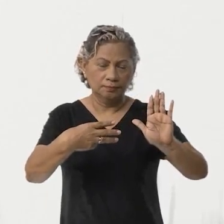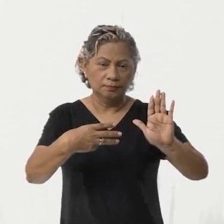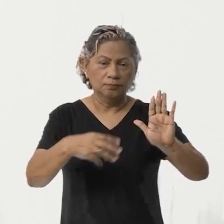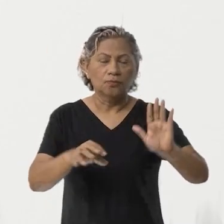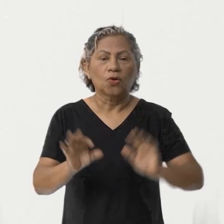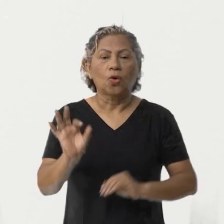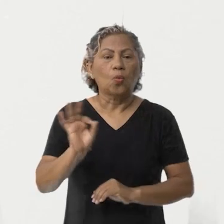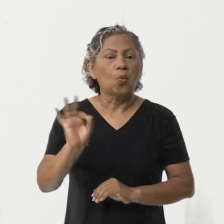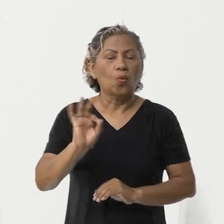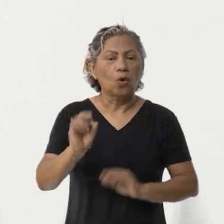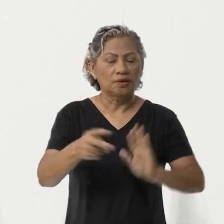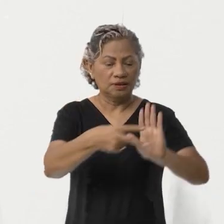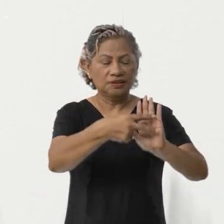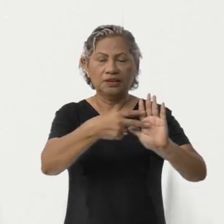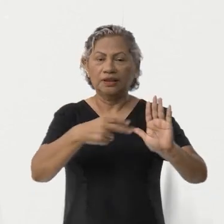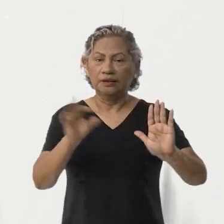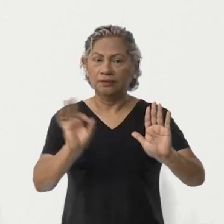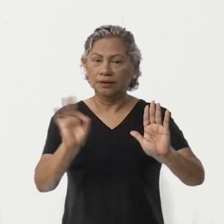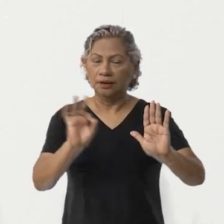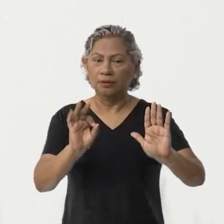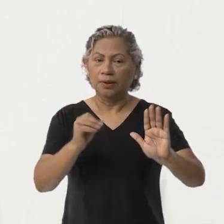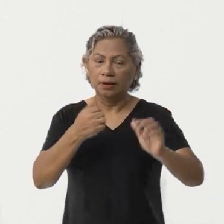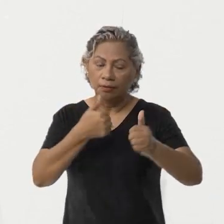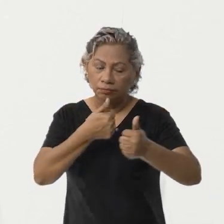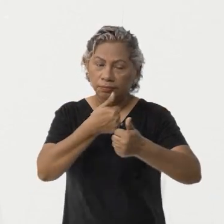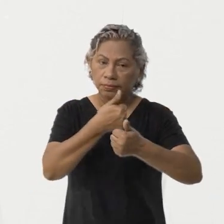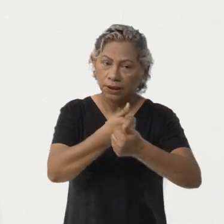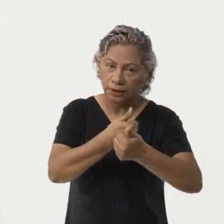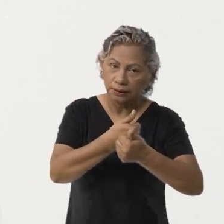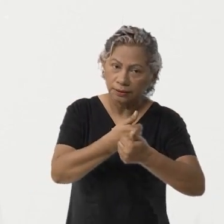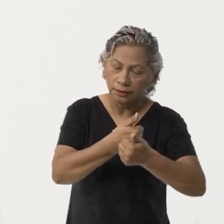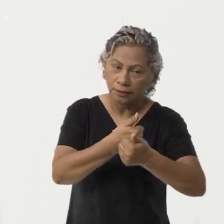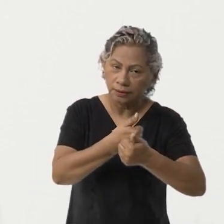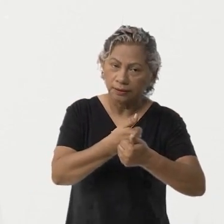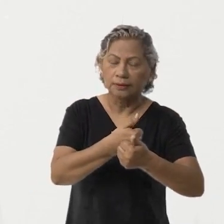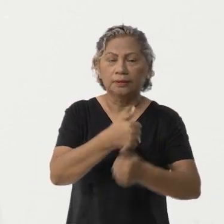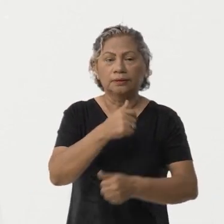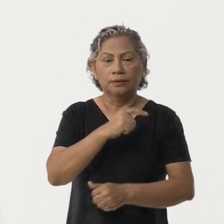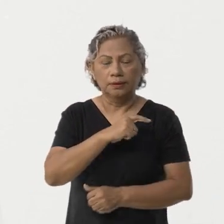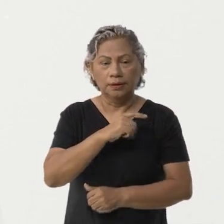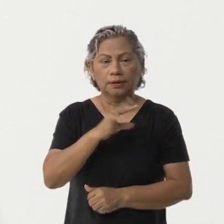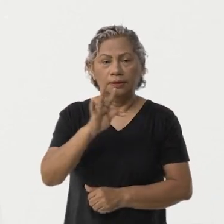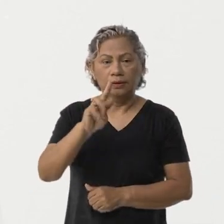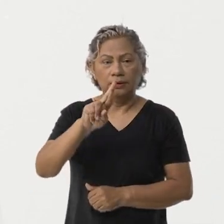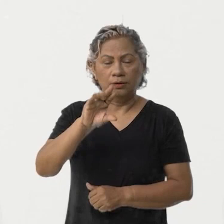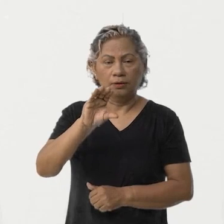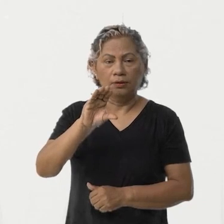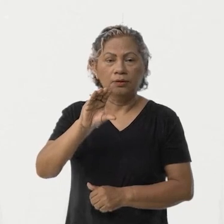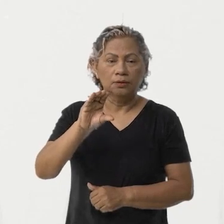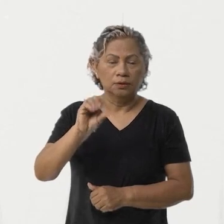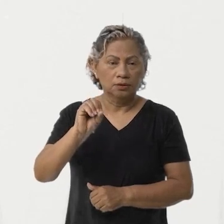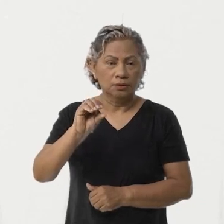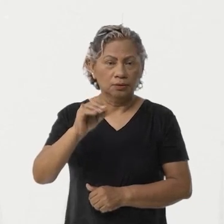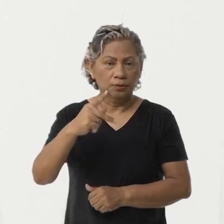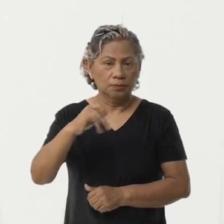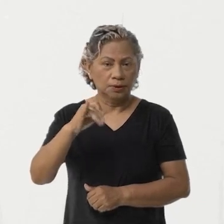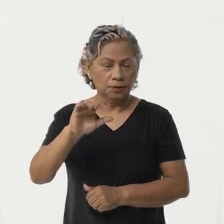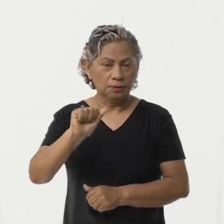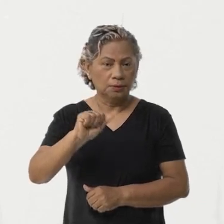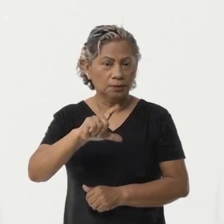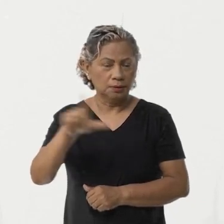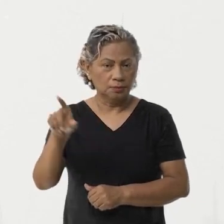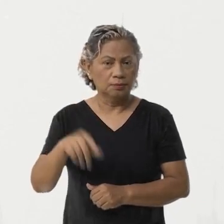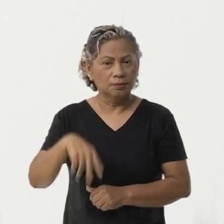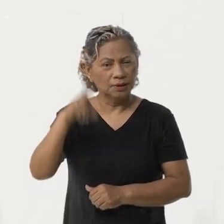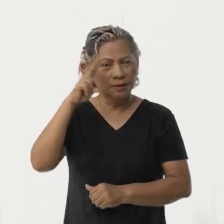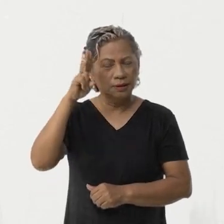Câncer não passa no Brasil, mas ele delimita a chamada zona tropical. Qual é o trópico que